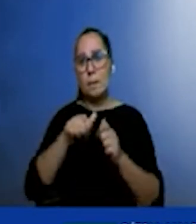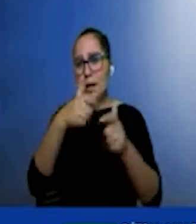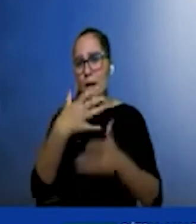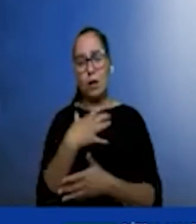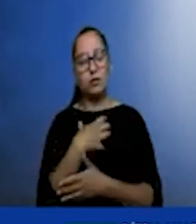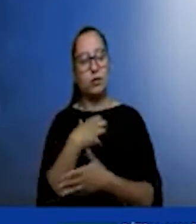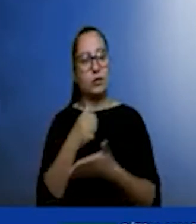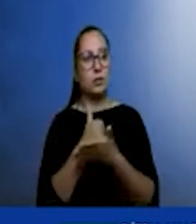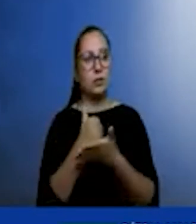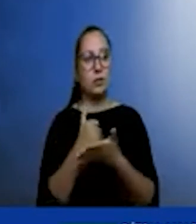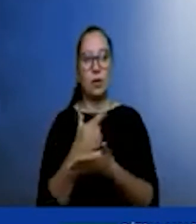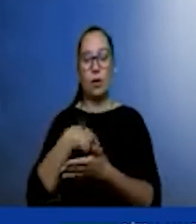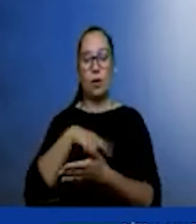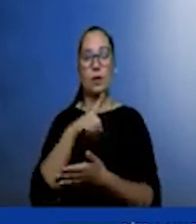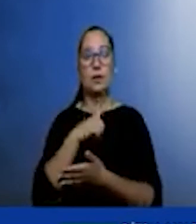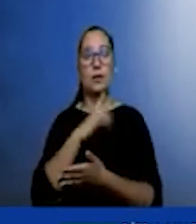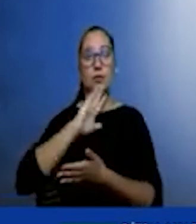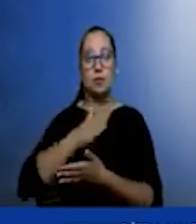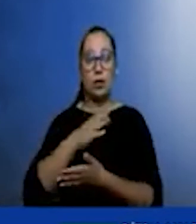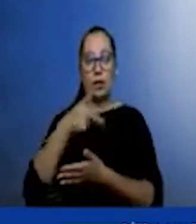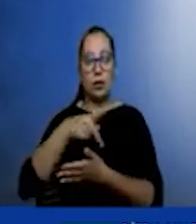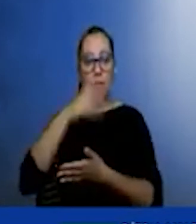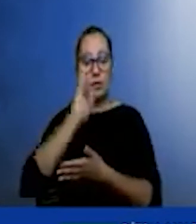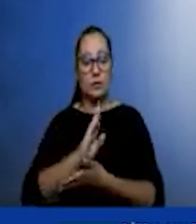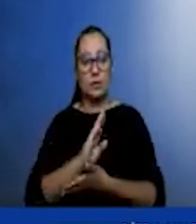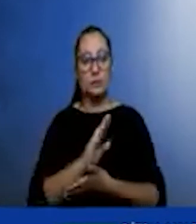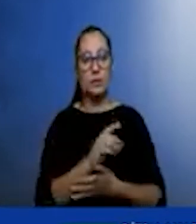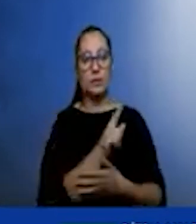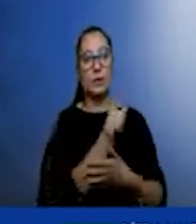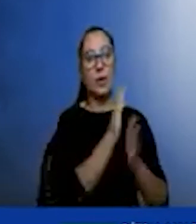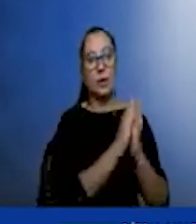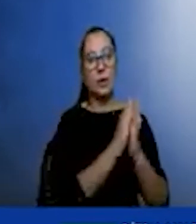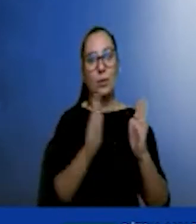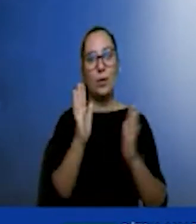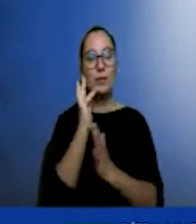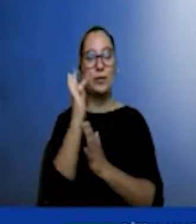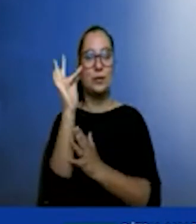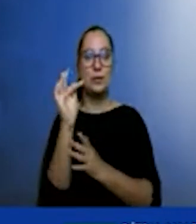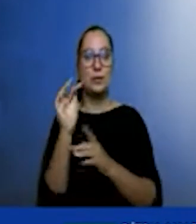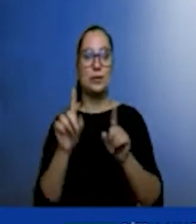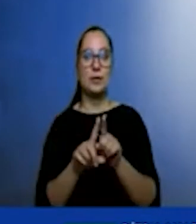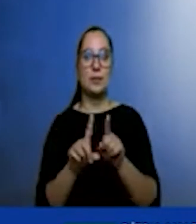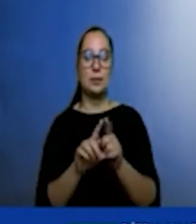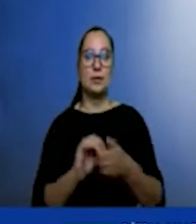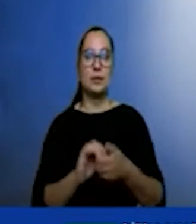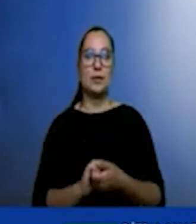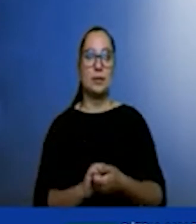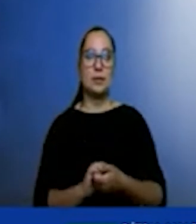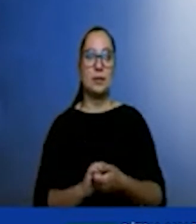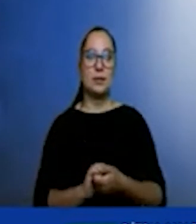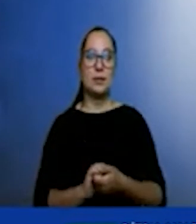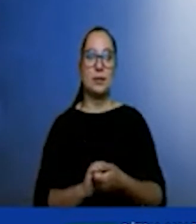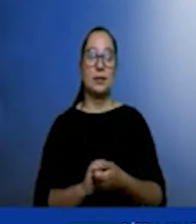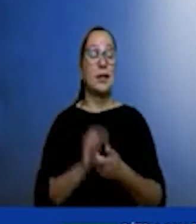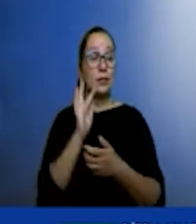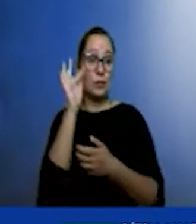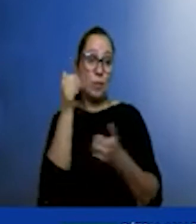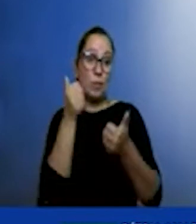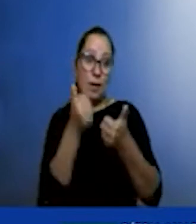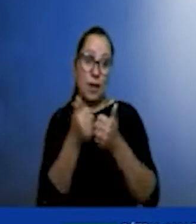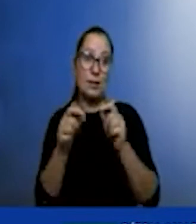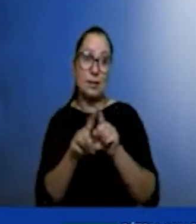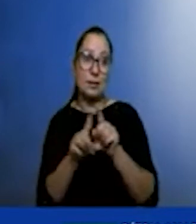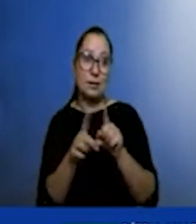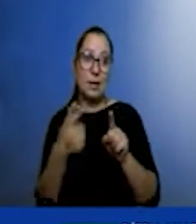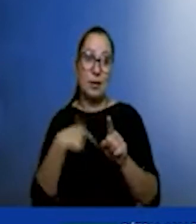nós temos Que é outra jornada de futuro. E essa não é nem do futuro, não está nem tão longe assim, né? A gente vendeu agora contratos